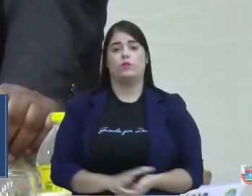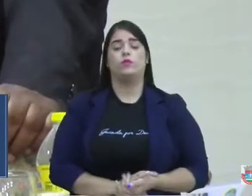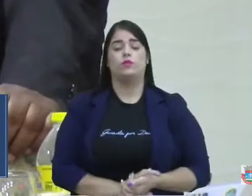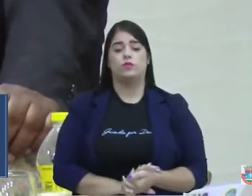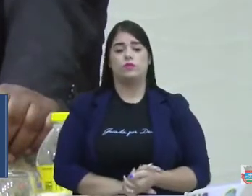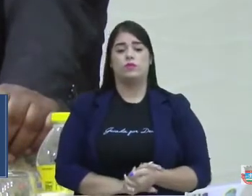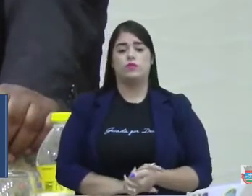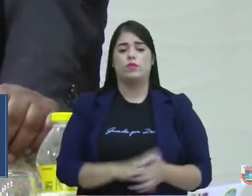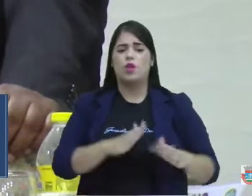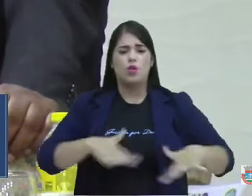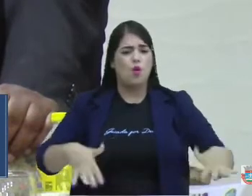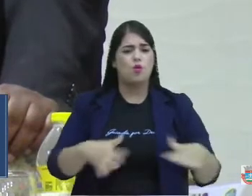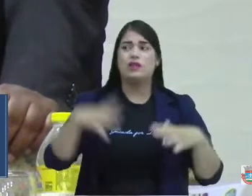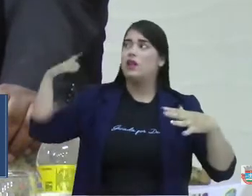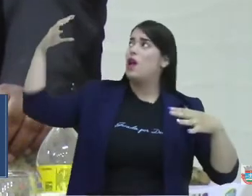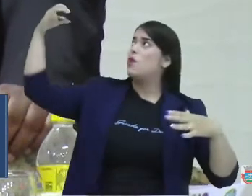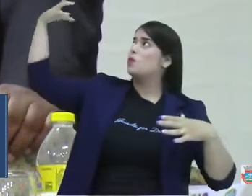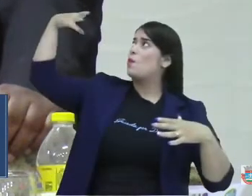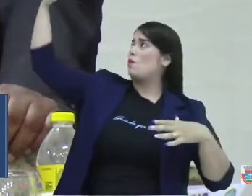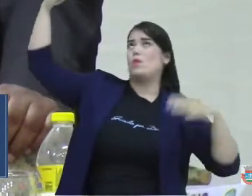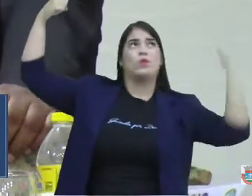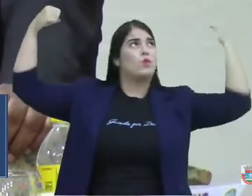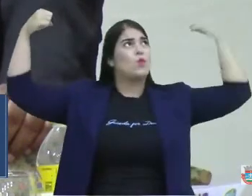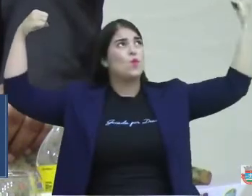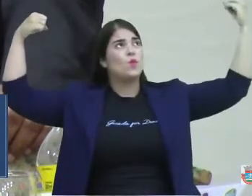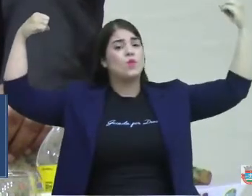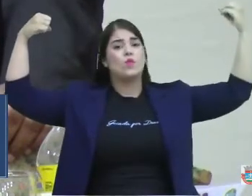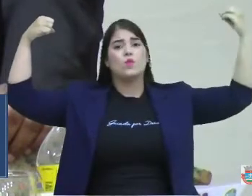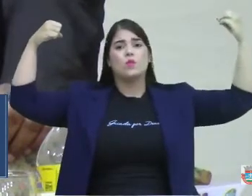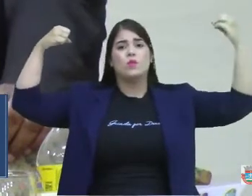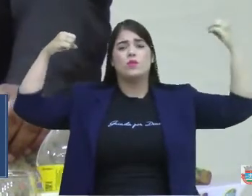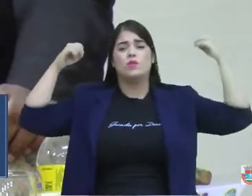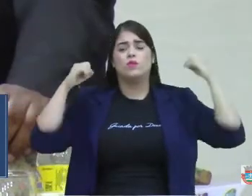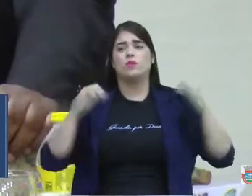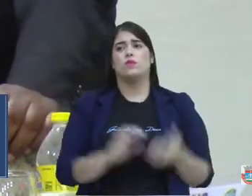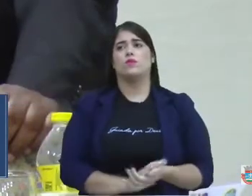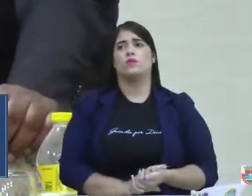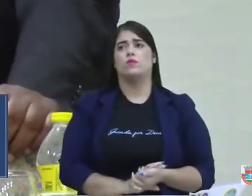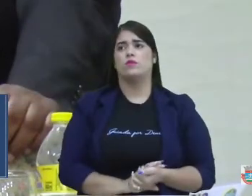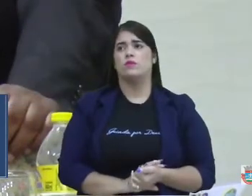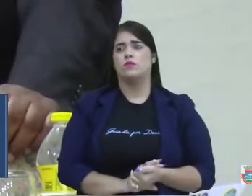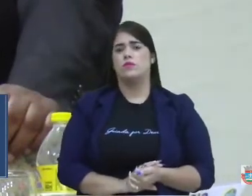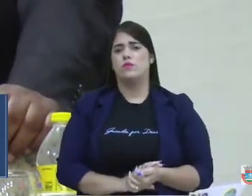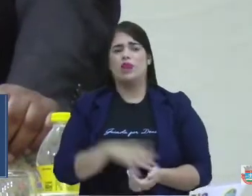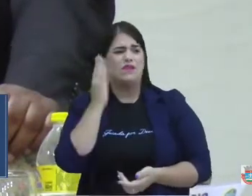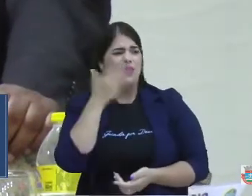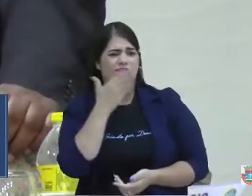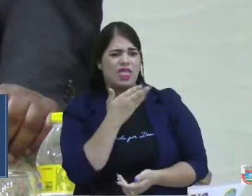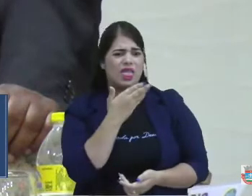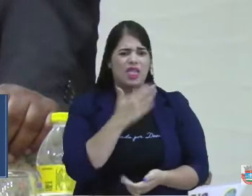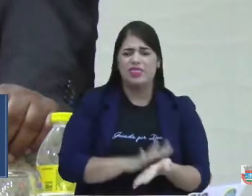Todas as lâmpadas estão apagadas, escuras. Você, para andar nessa rua, tem que andar com uma lanterna.